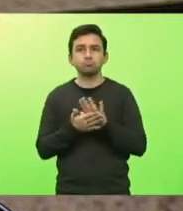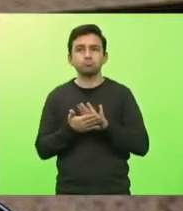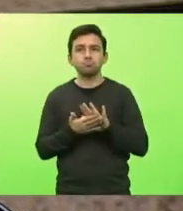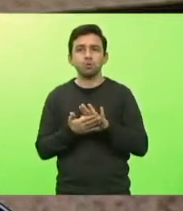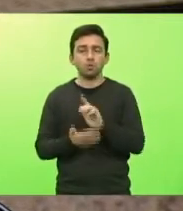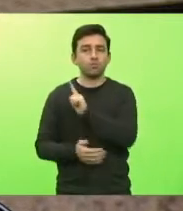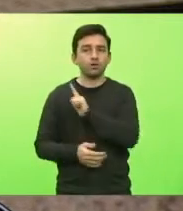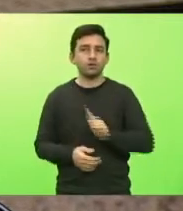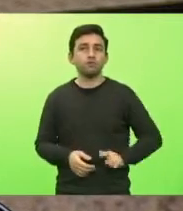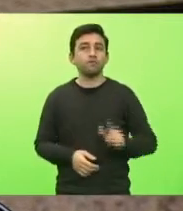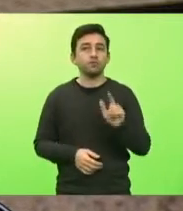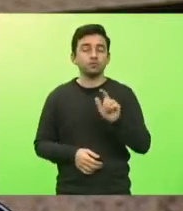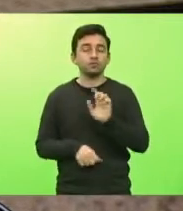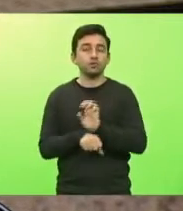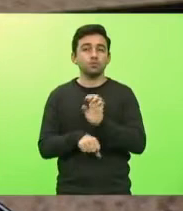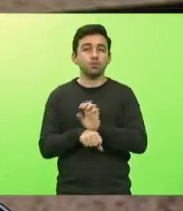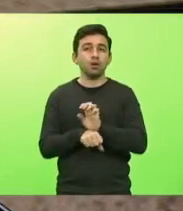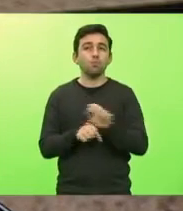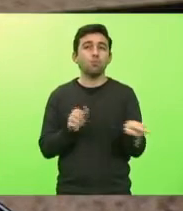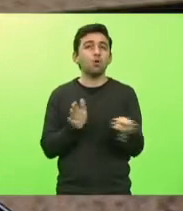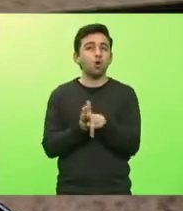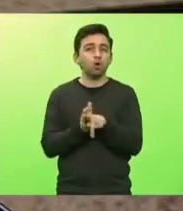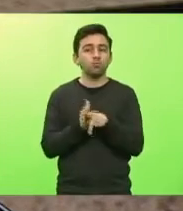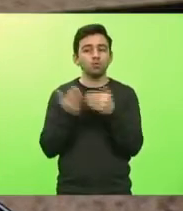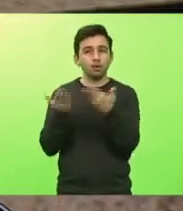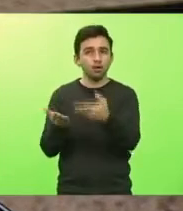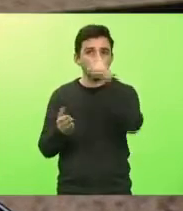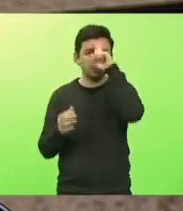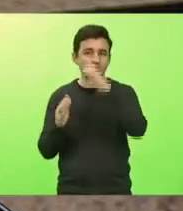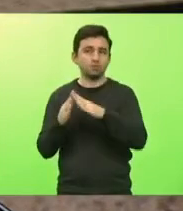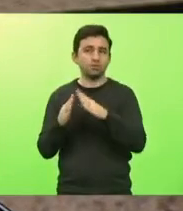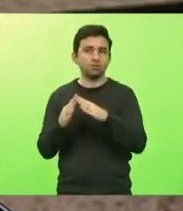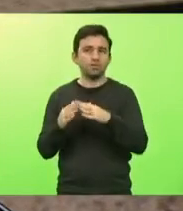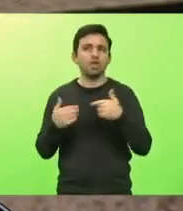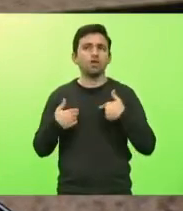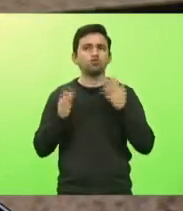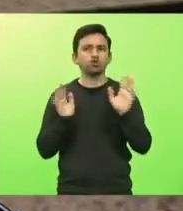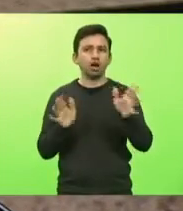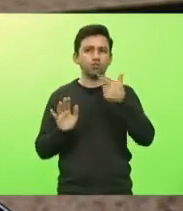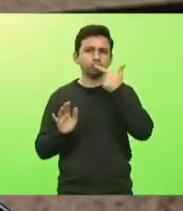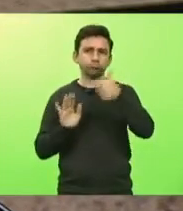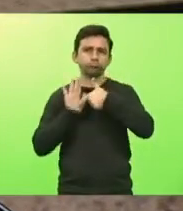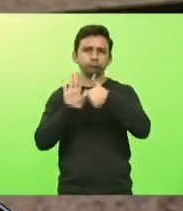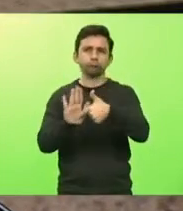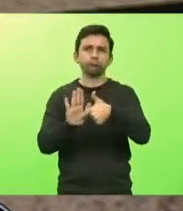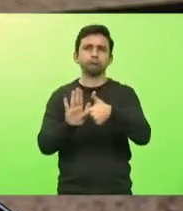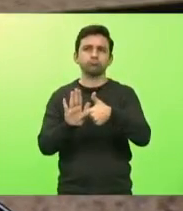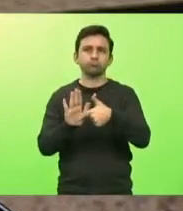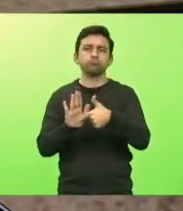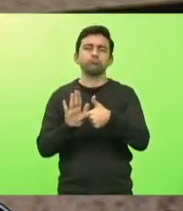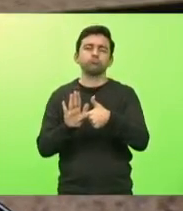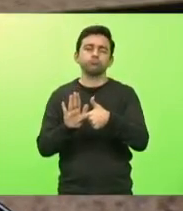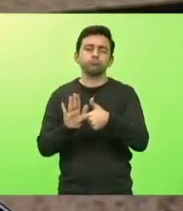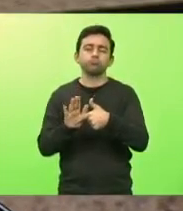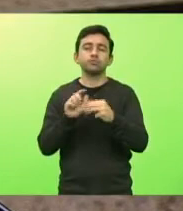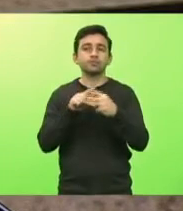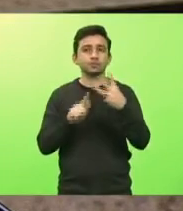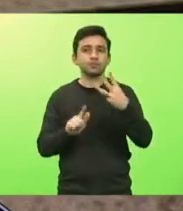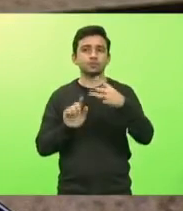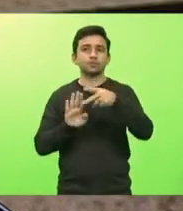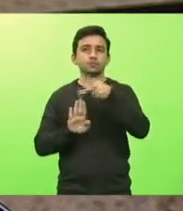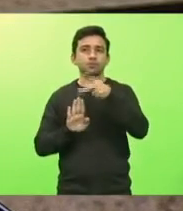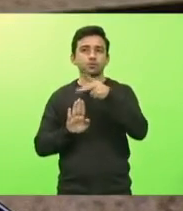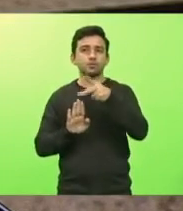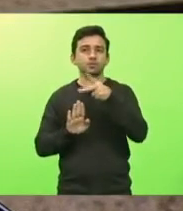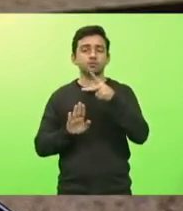governo estadual para os hospitais de gestão estadual. Eu fiz aqui, então, as denúncias dessas três portarias. E, pelo incrível